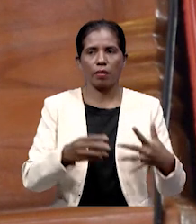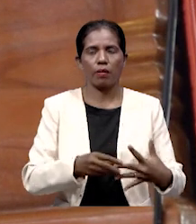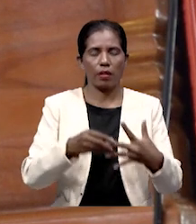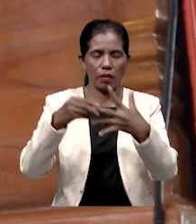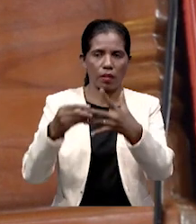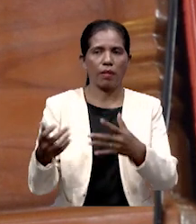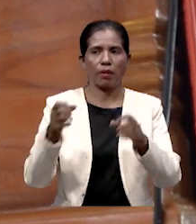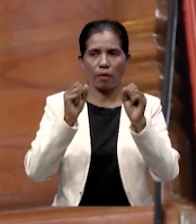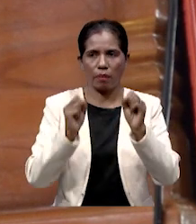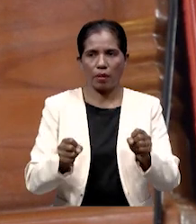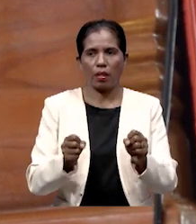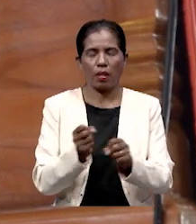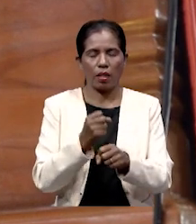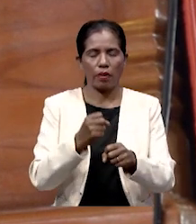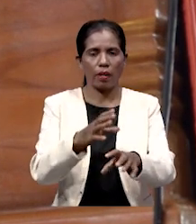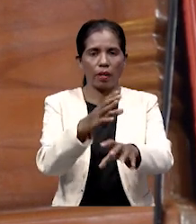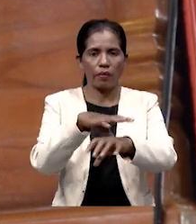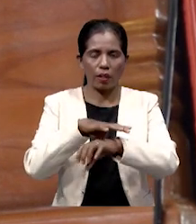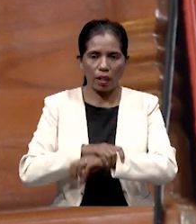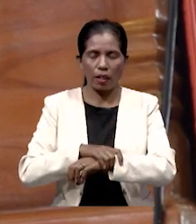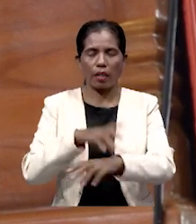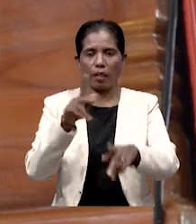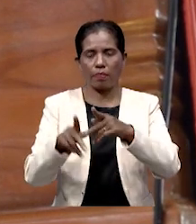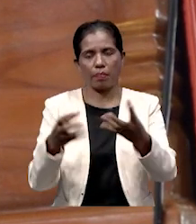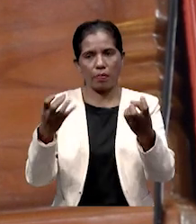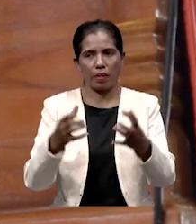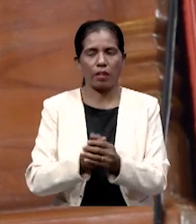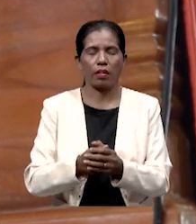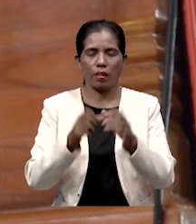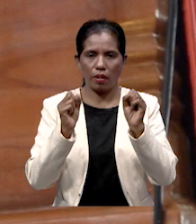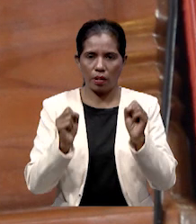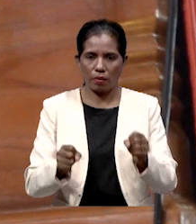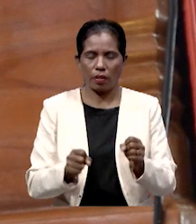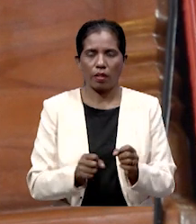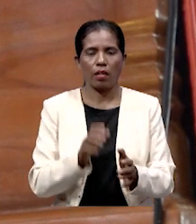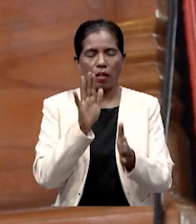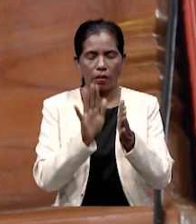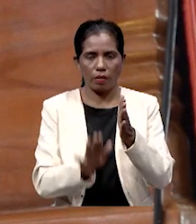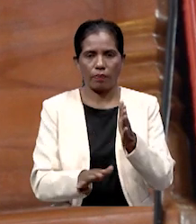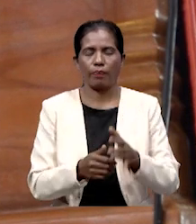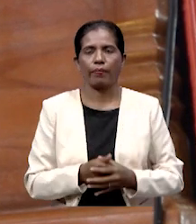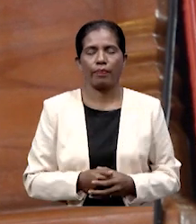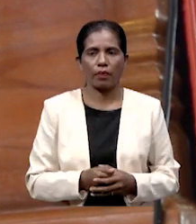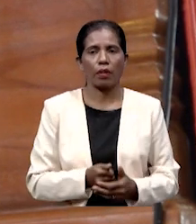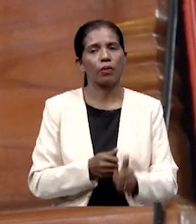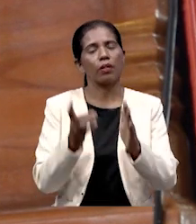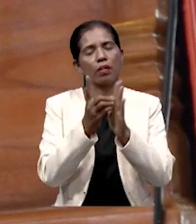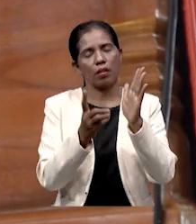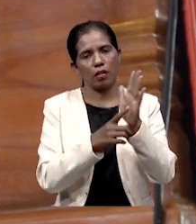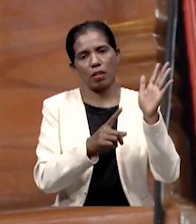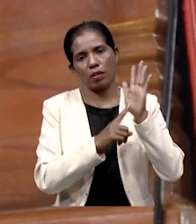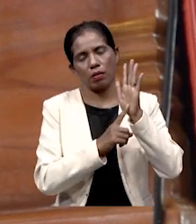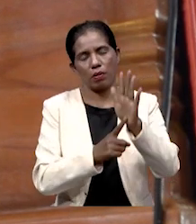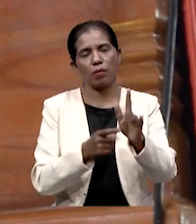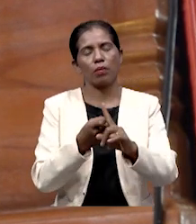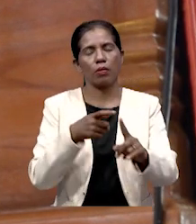consegue produzir uma loucura, o real instituição de bem. Tirdados nebe fosai husi